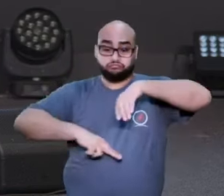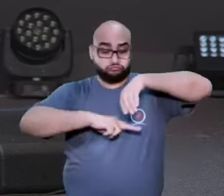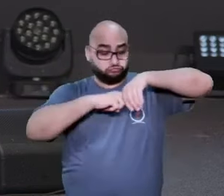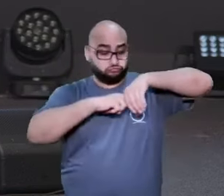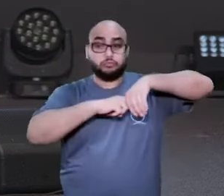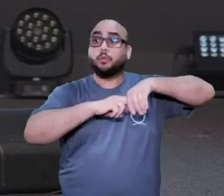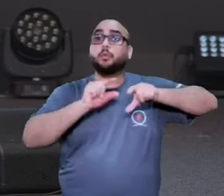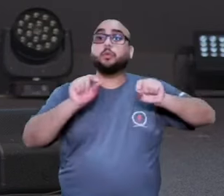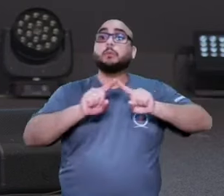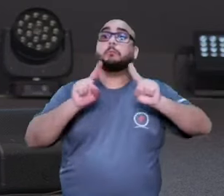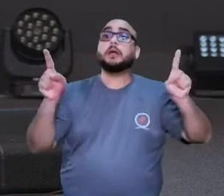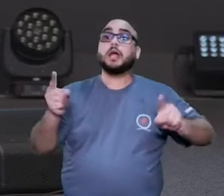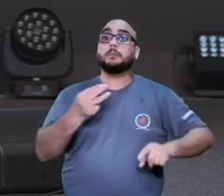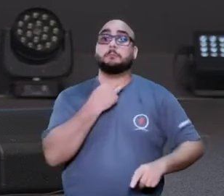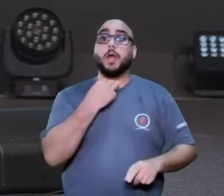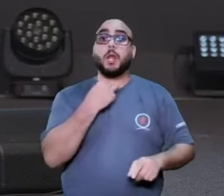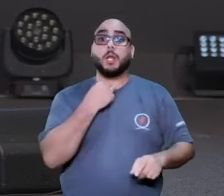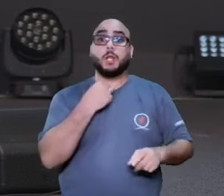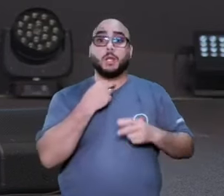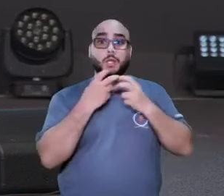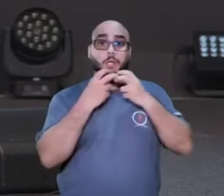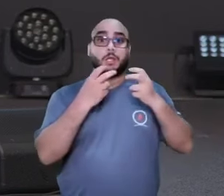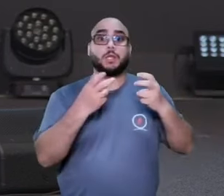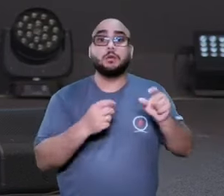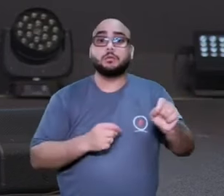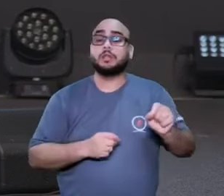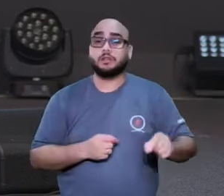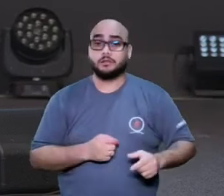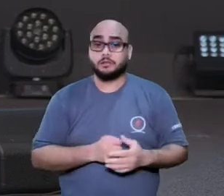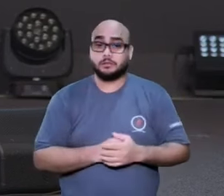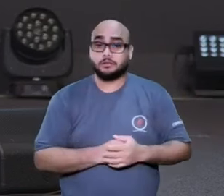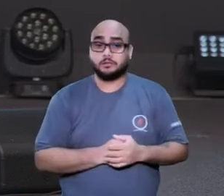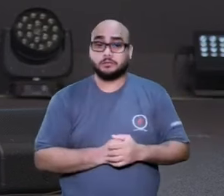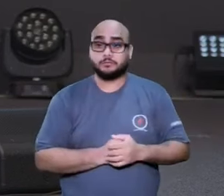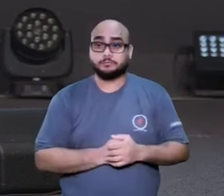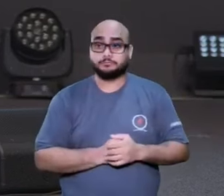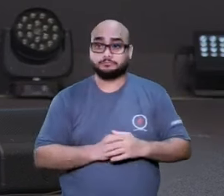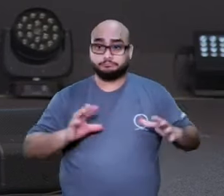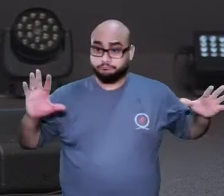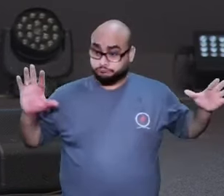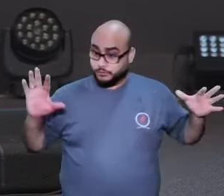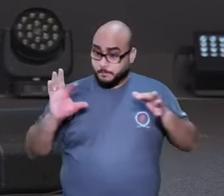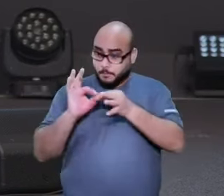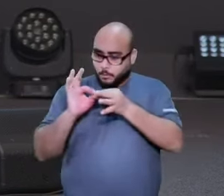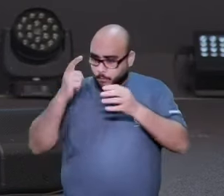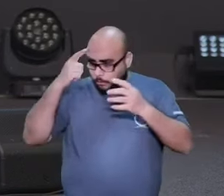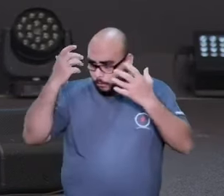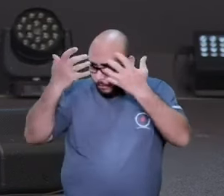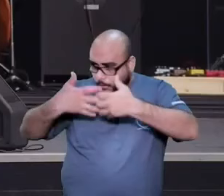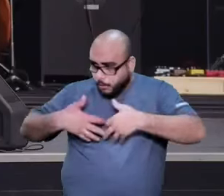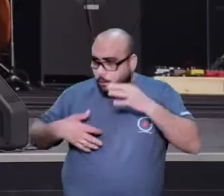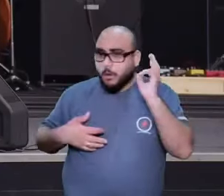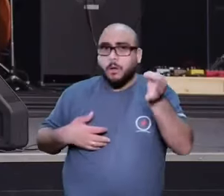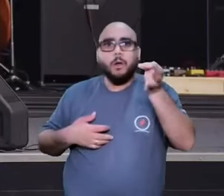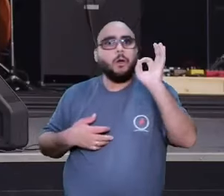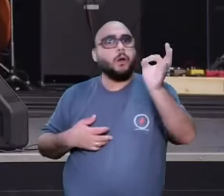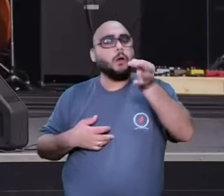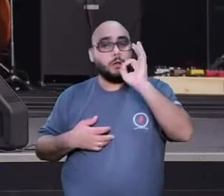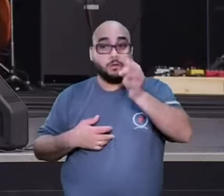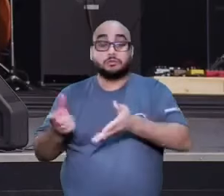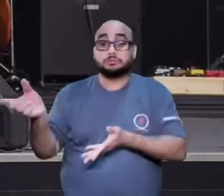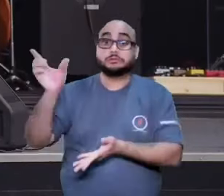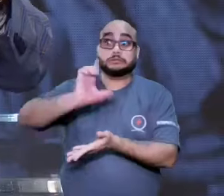mas Marta nunca cortou os laços de Lázaro Lázaro estava no